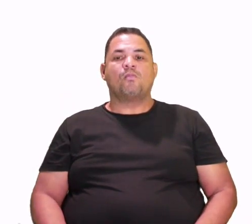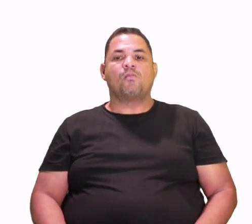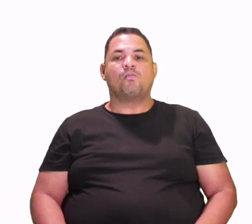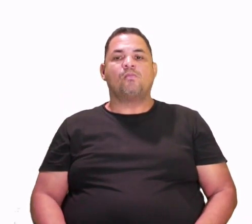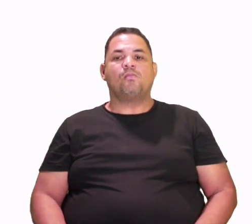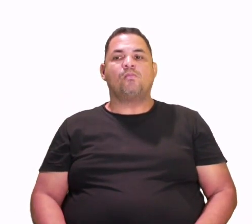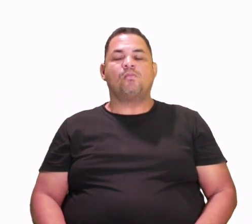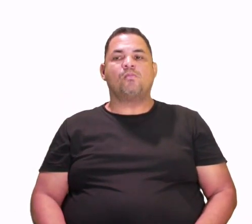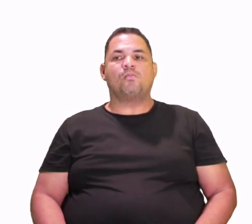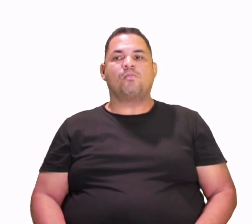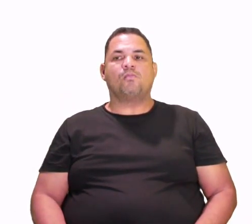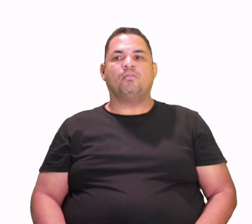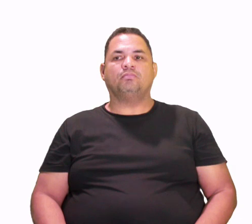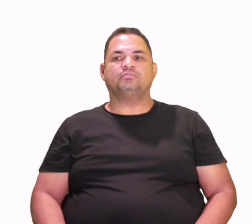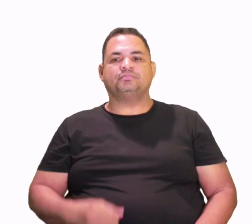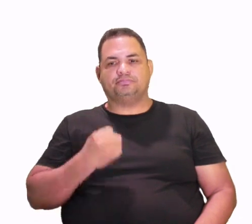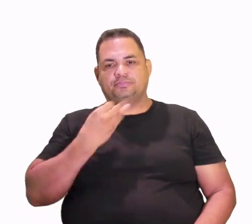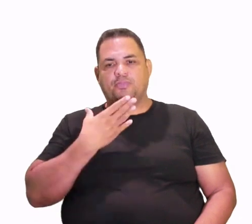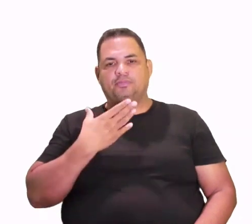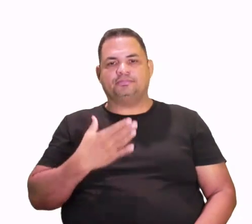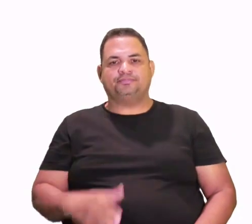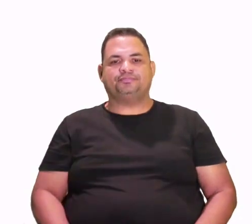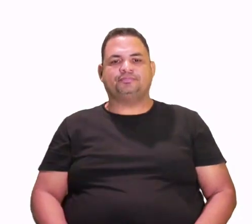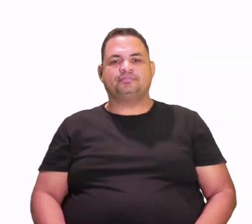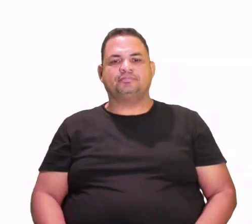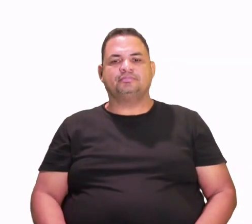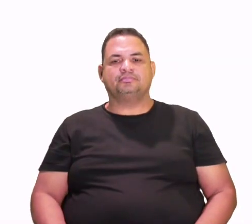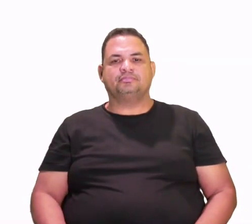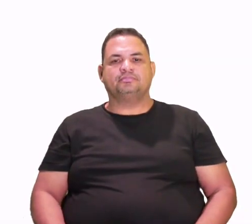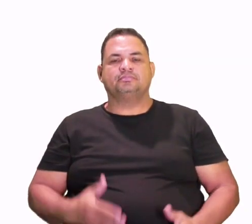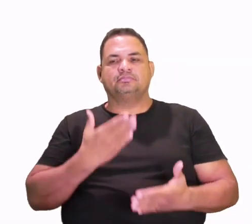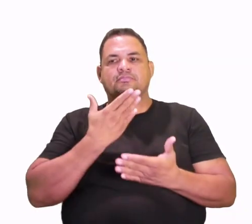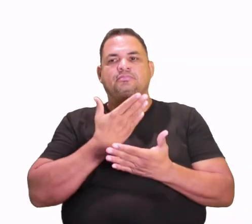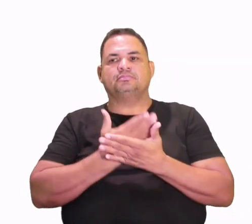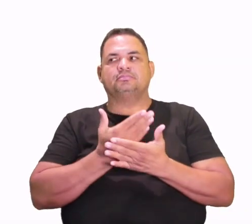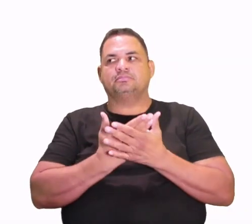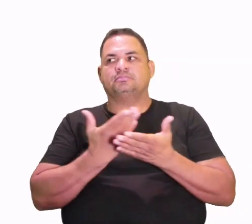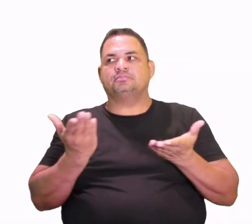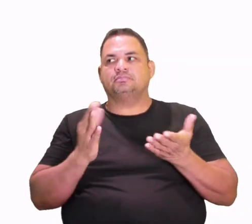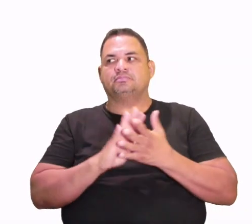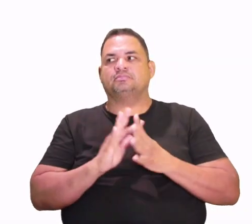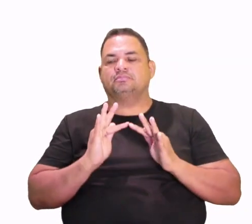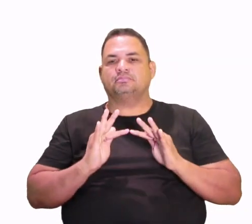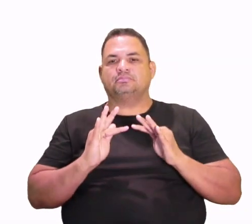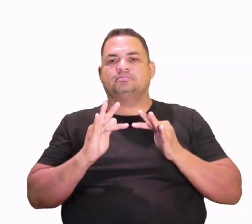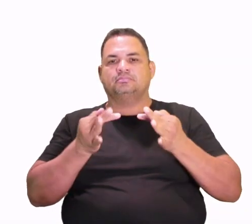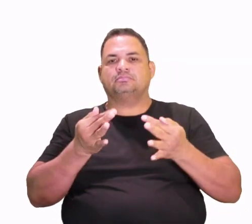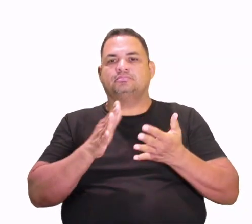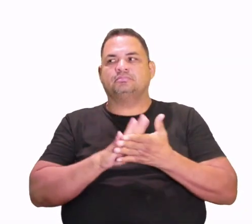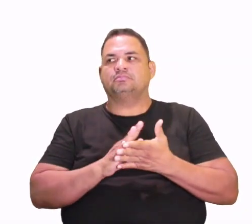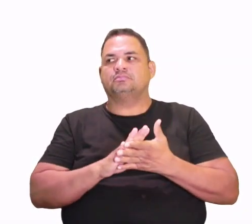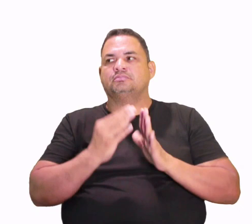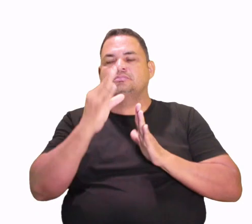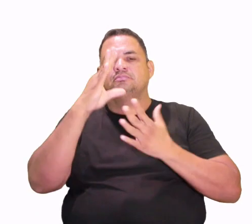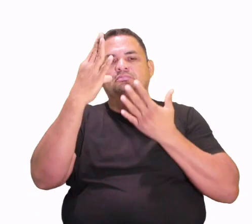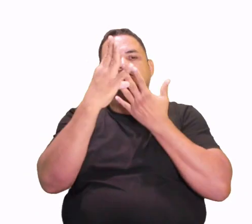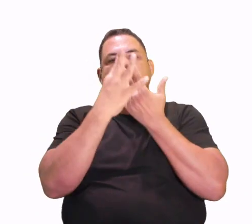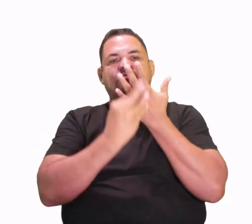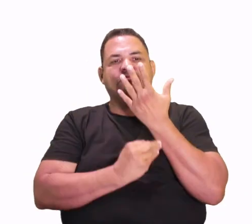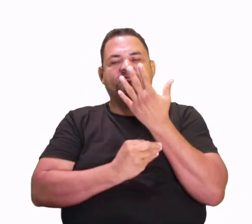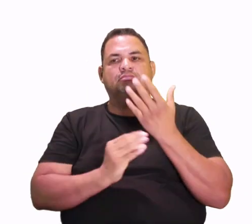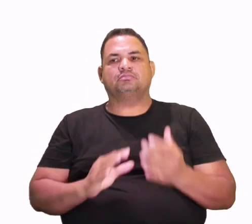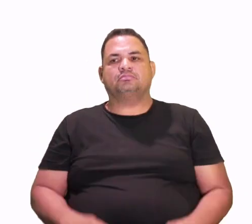independência. Muito bem? Olha só, a nossa aula já foi, essas aí são as nossas